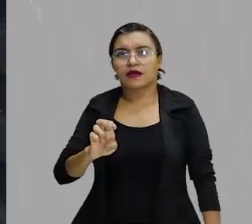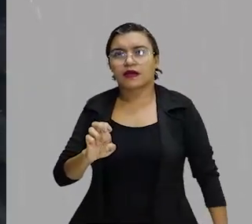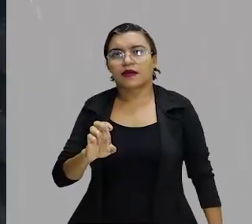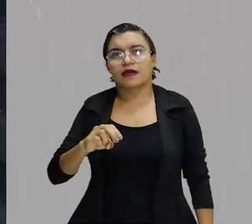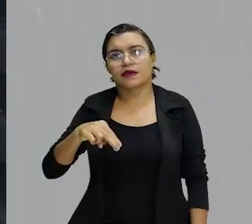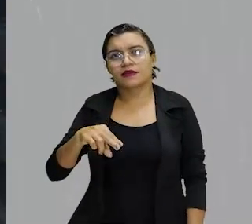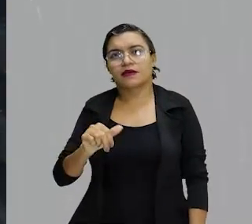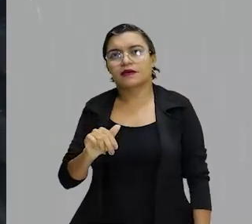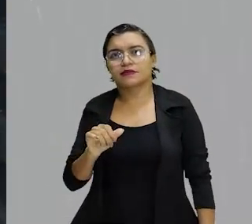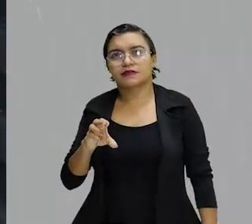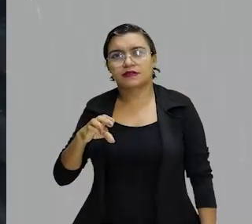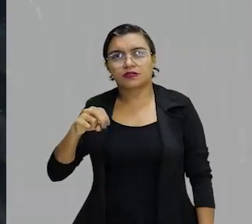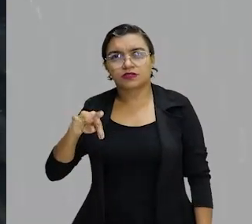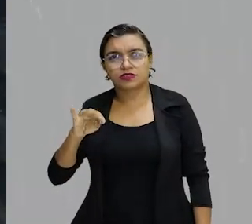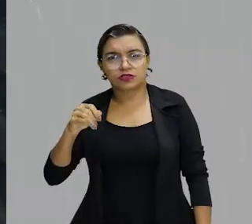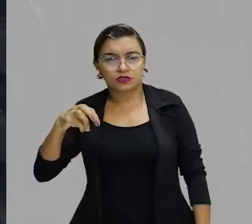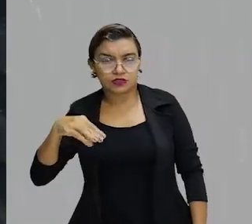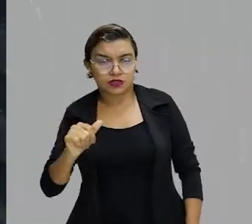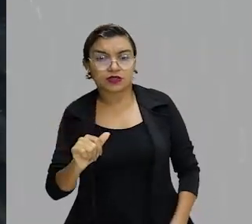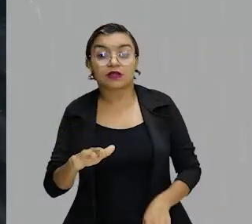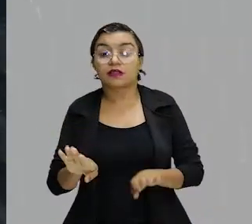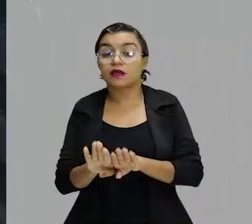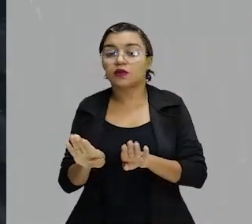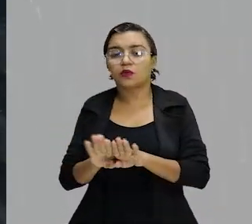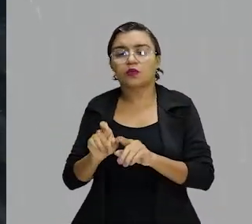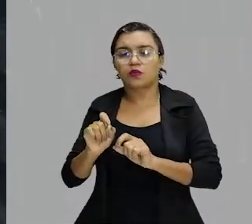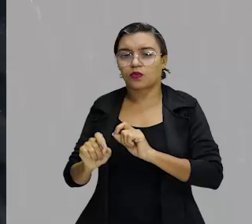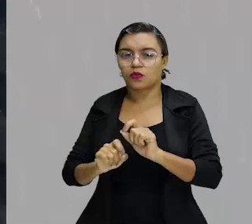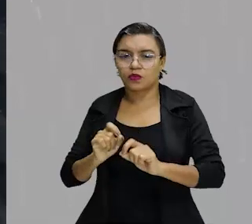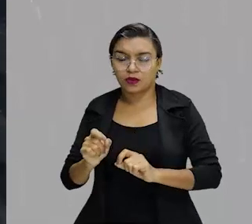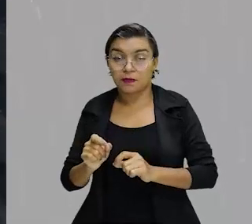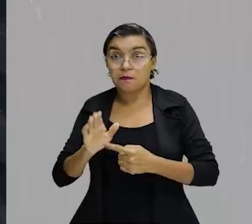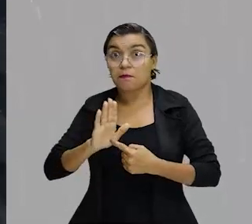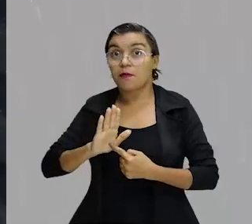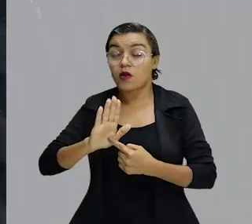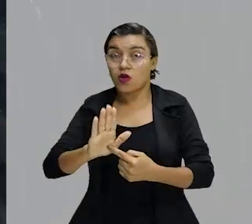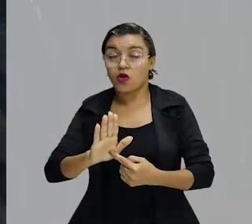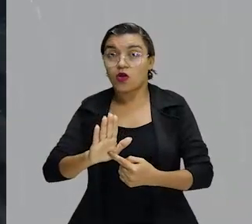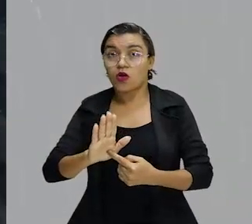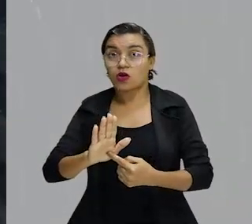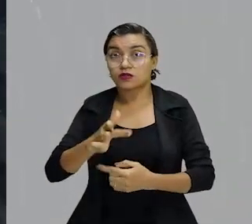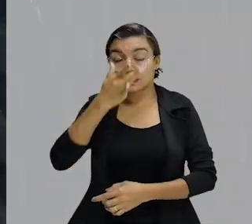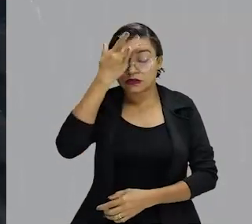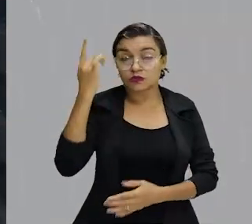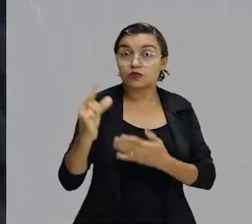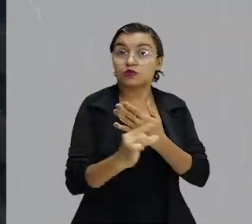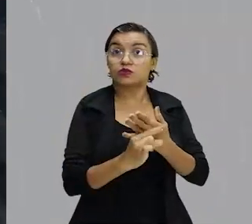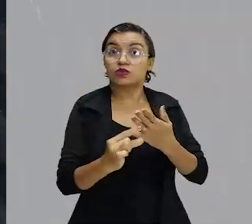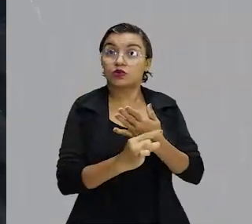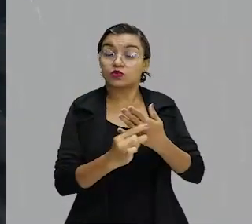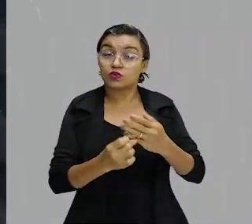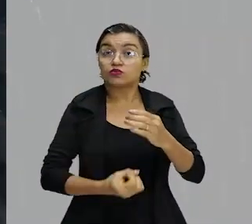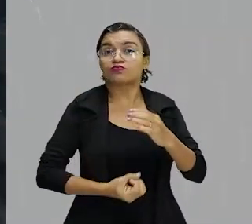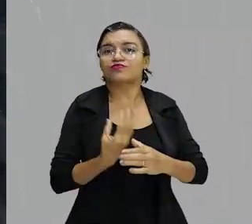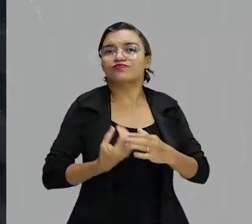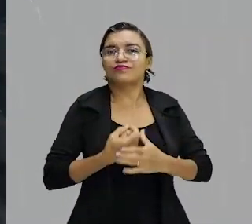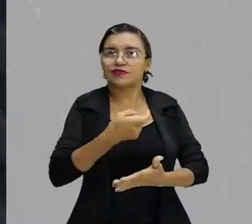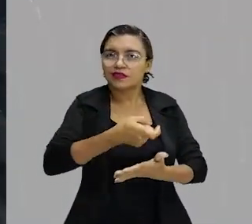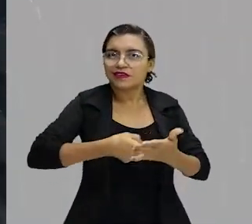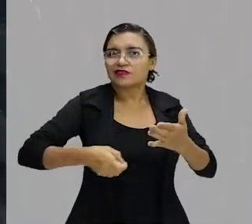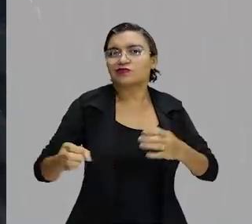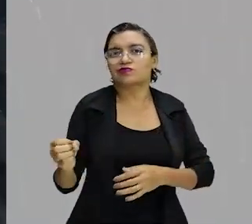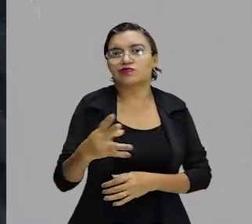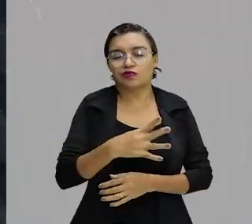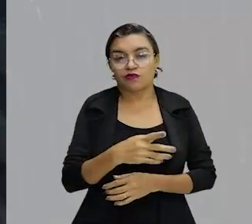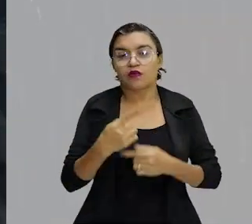Elizabeth, esse resgate foi utilizado como referência para que os autores produzissem novos textos. Então, era um